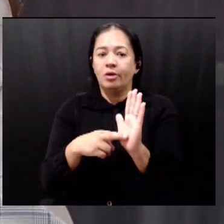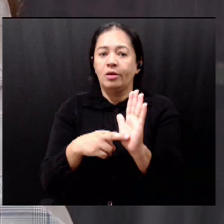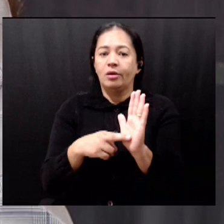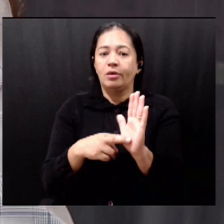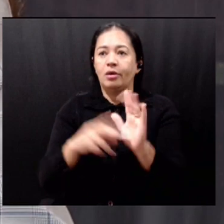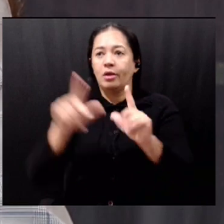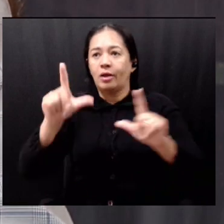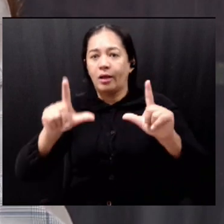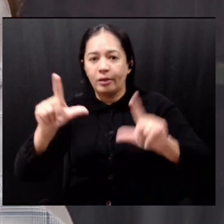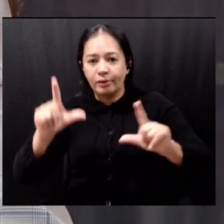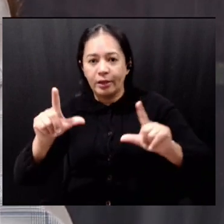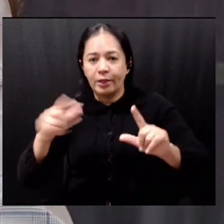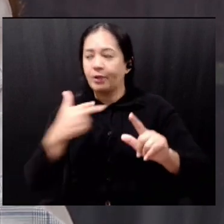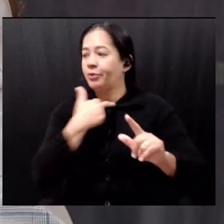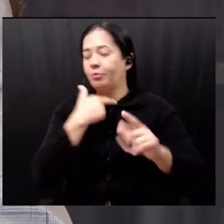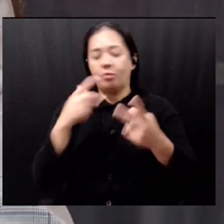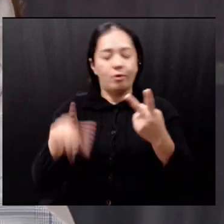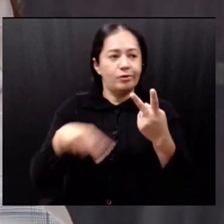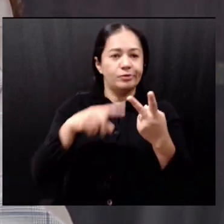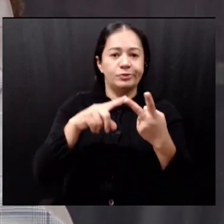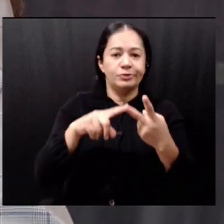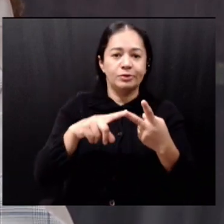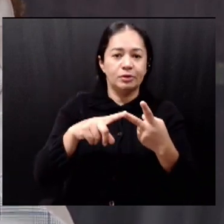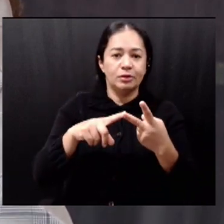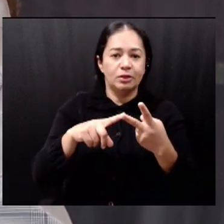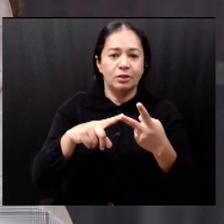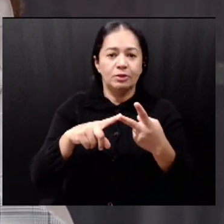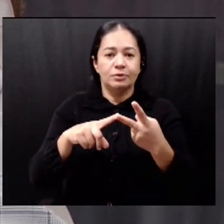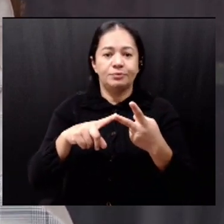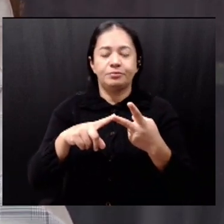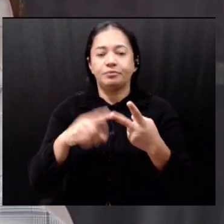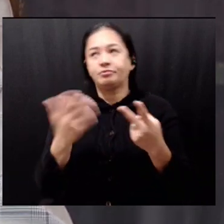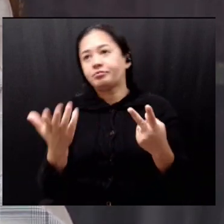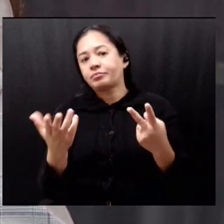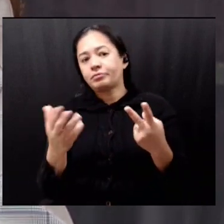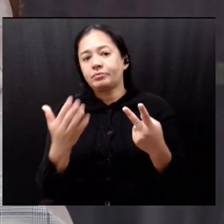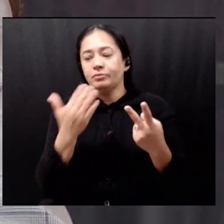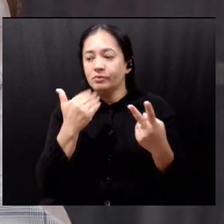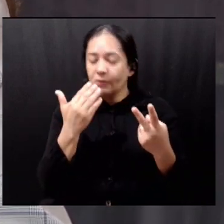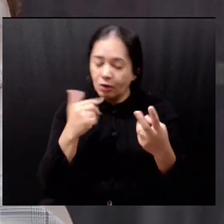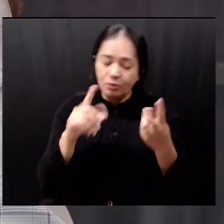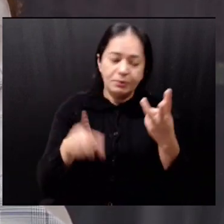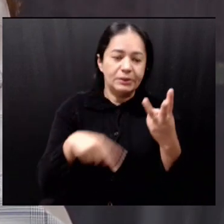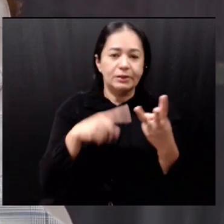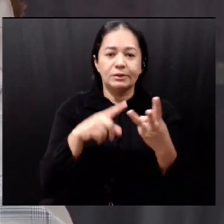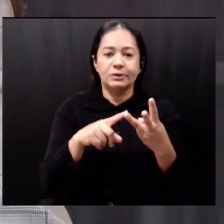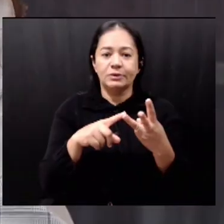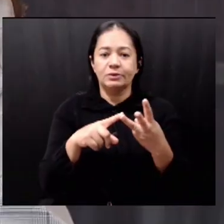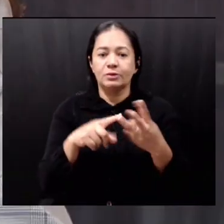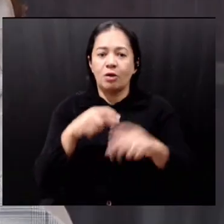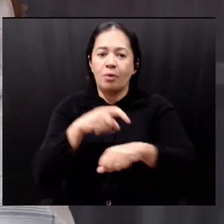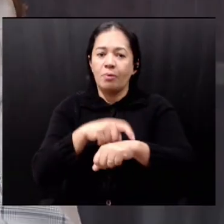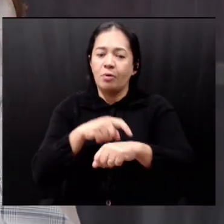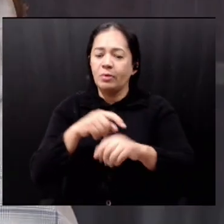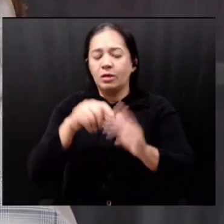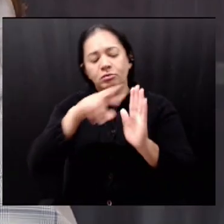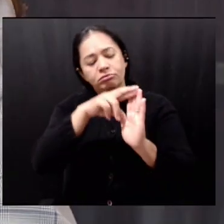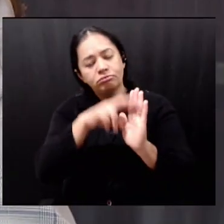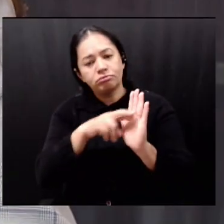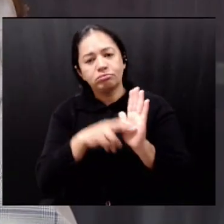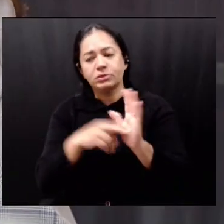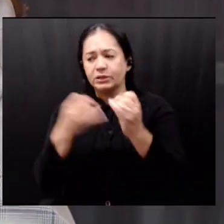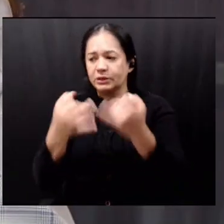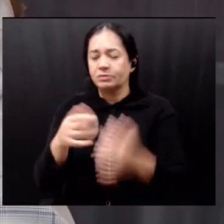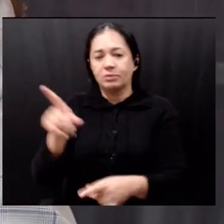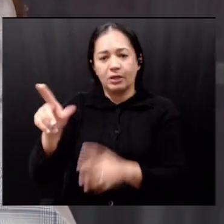ser negociável em alguns momentos, né? A alimentação ali, momentos estipulados mesmo, né? E passar isso para essa rede de apoio para